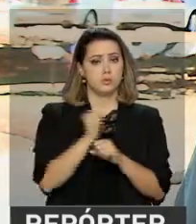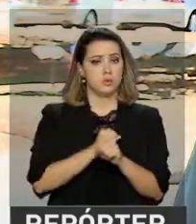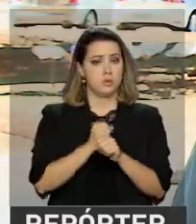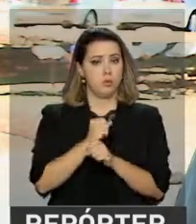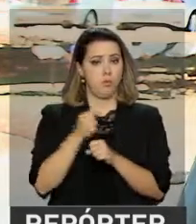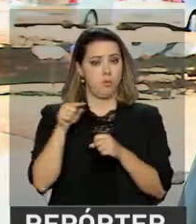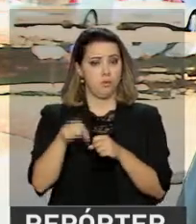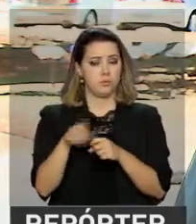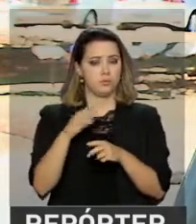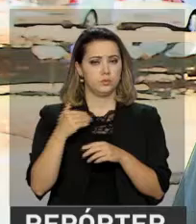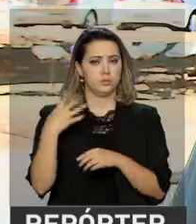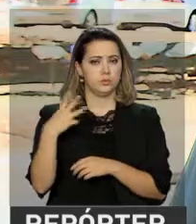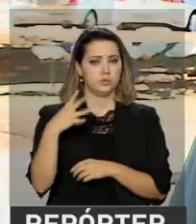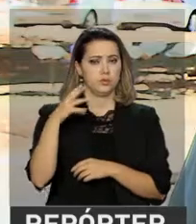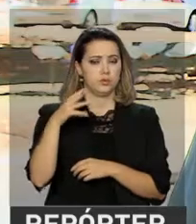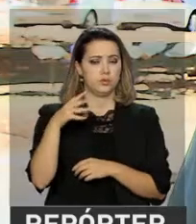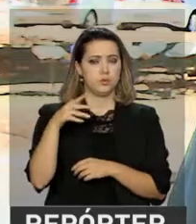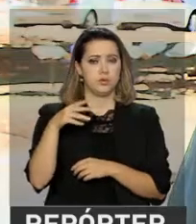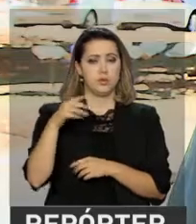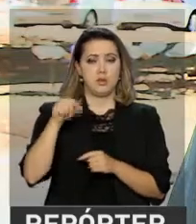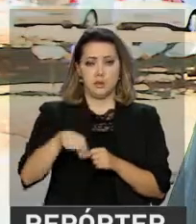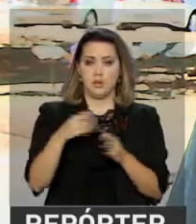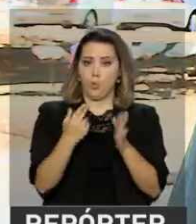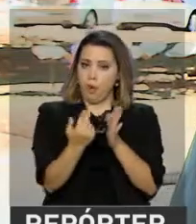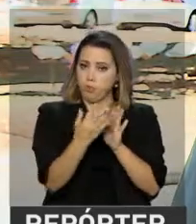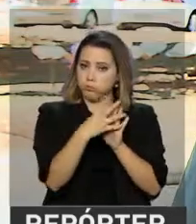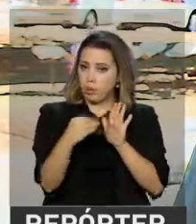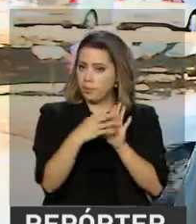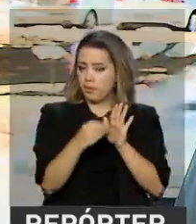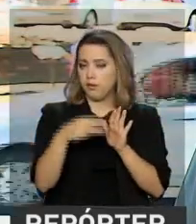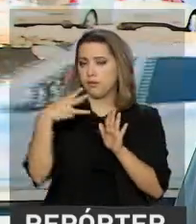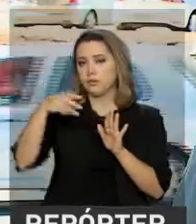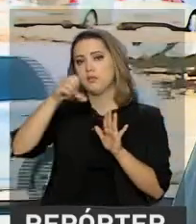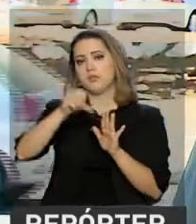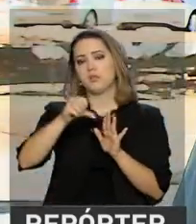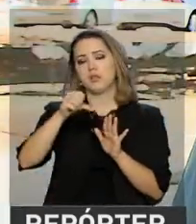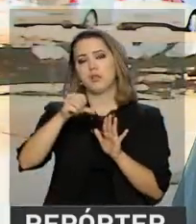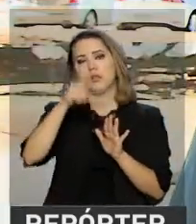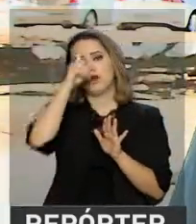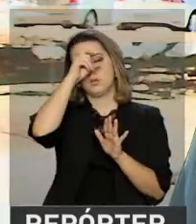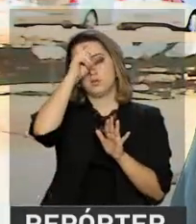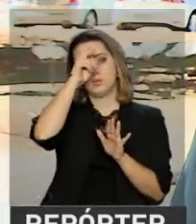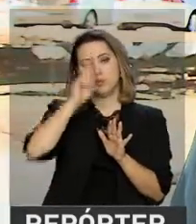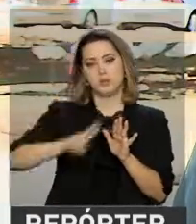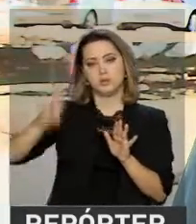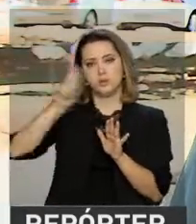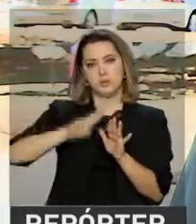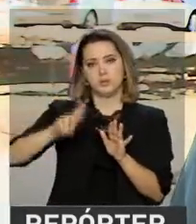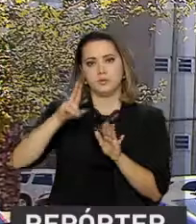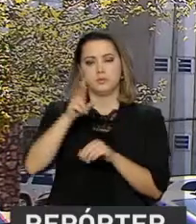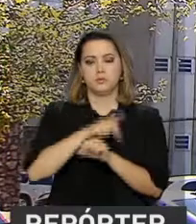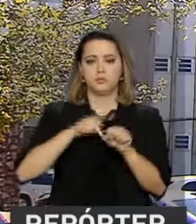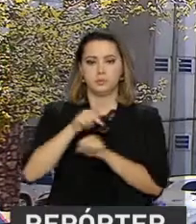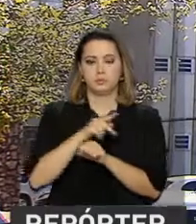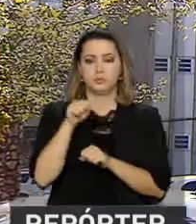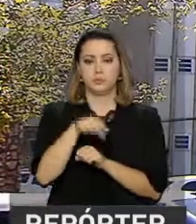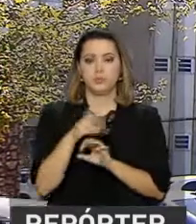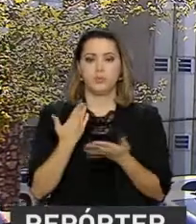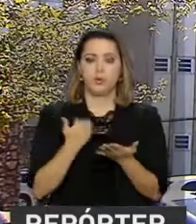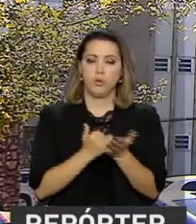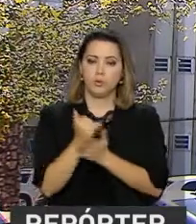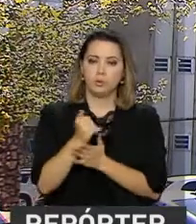nos 39 hospitais universitários federais do país até o fim deste ano a iniciativa